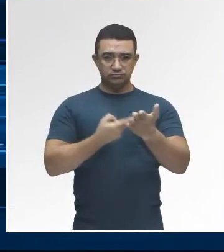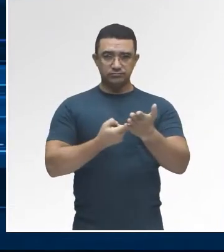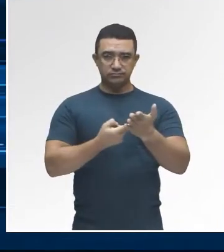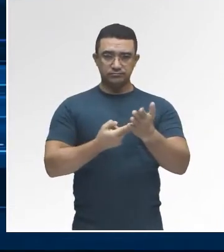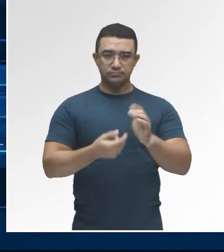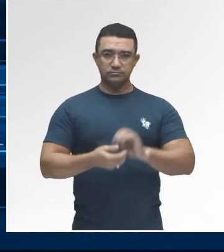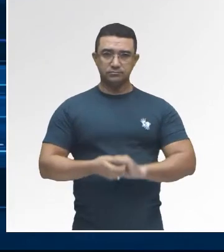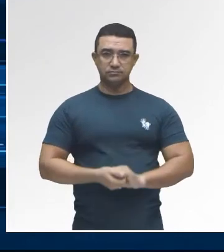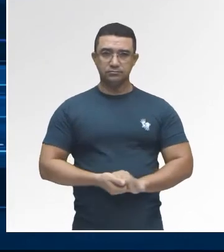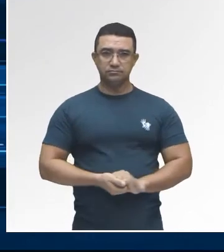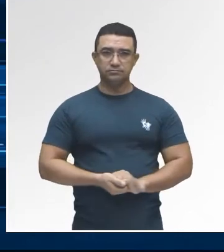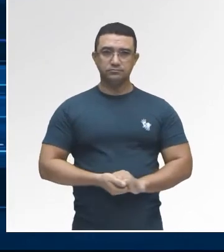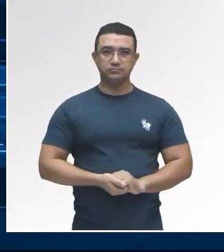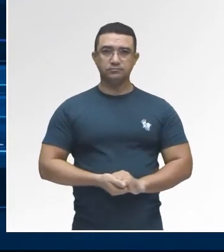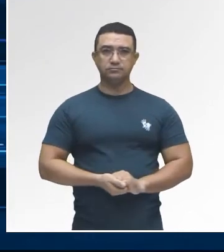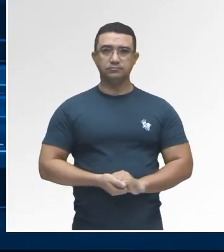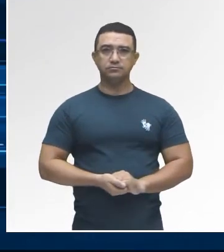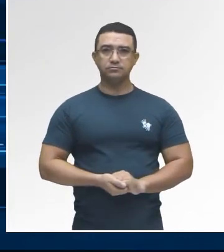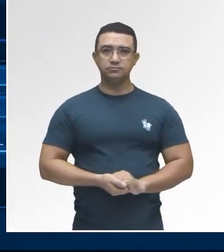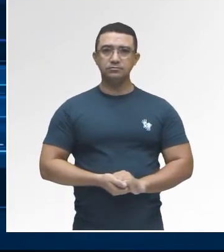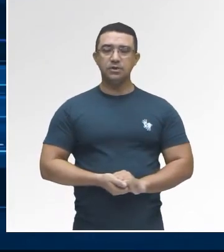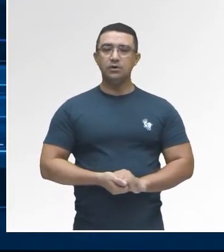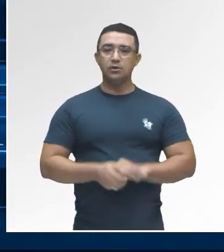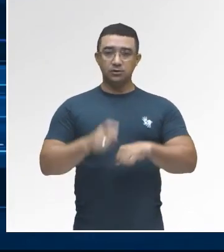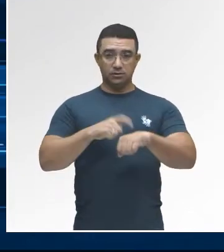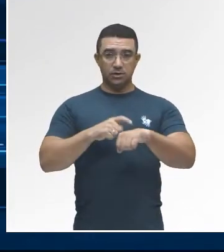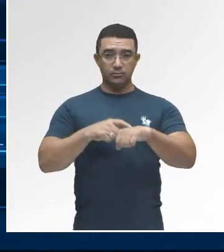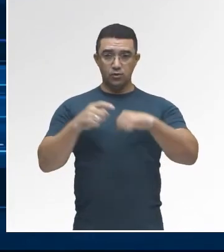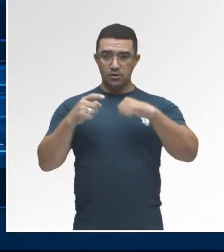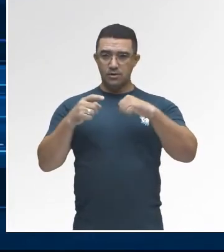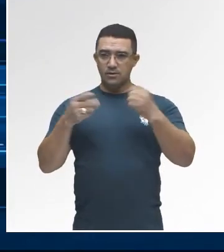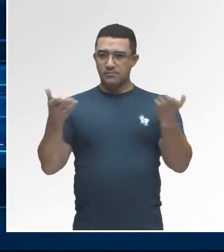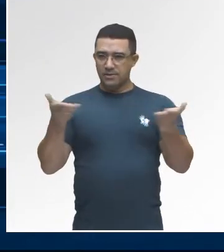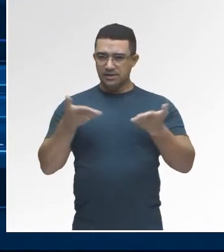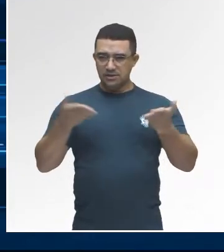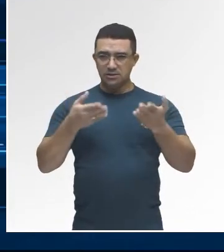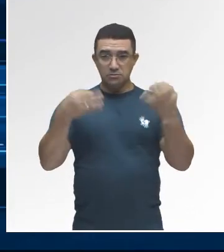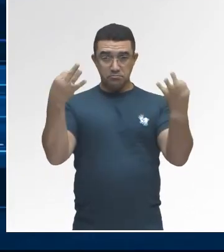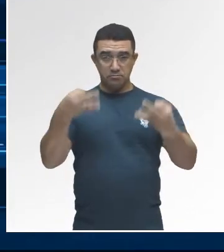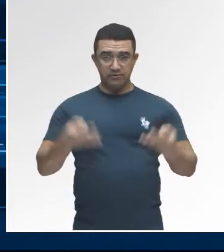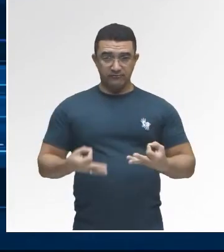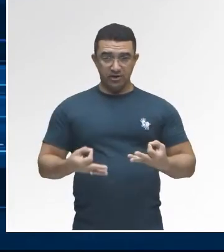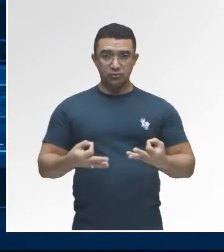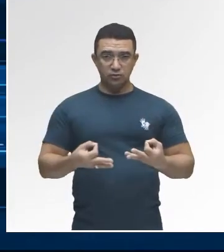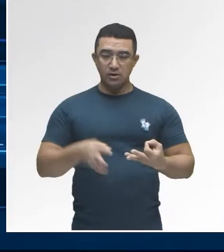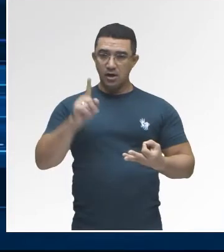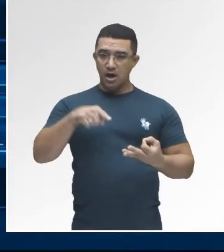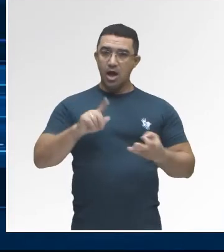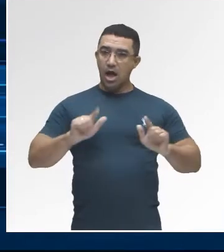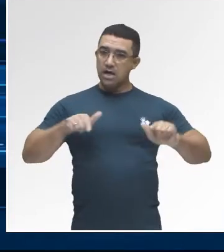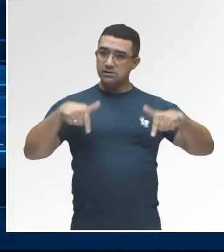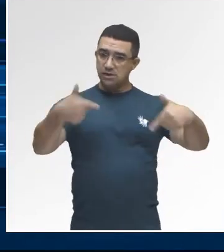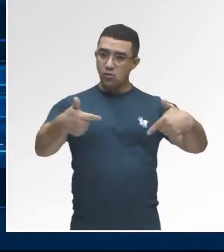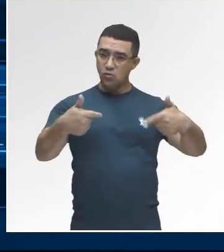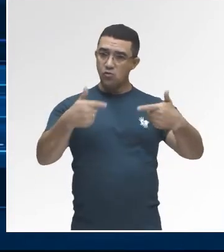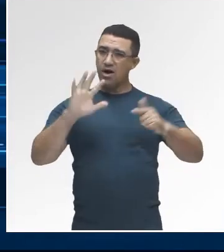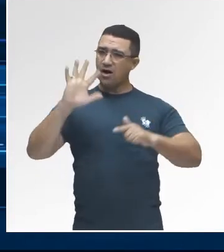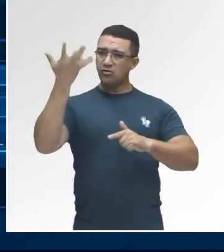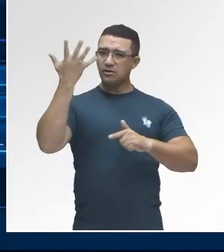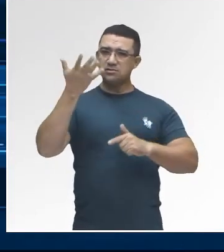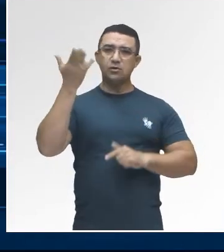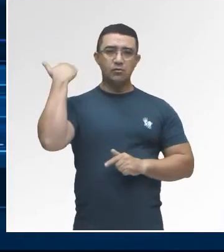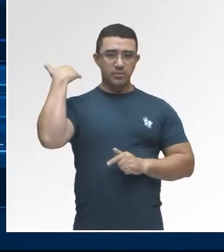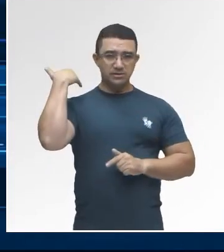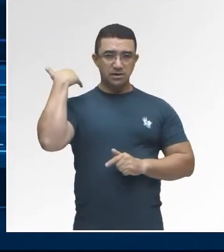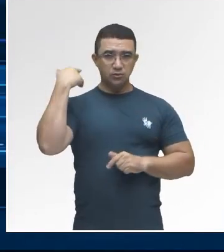present perfect serve para isso, é usado para se referir a ações do passado, né, por um tempo que eles não estão